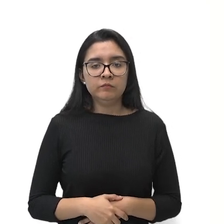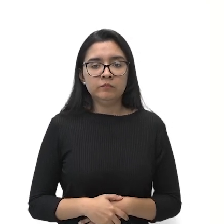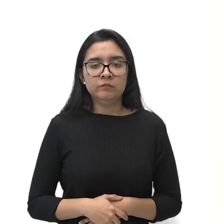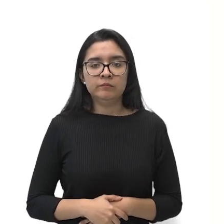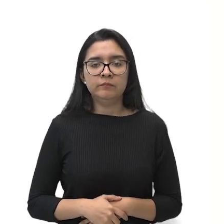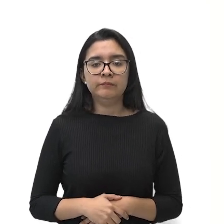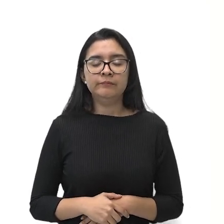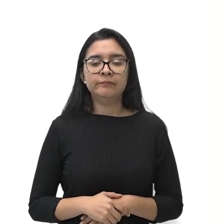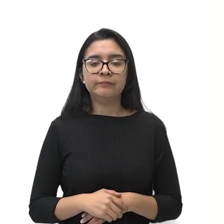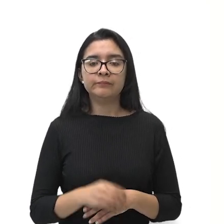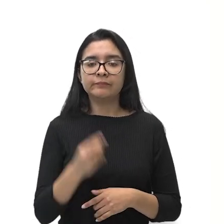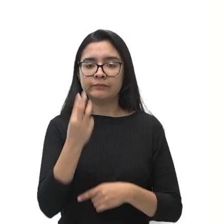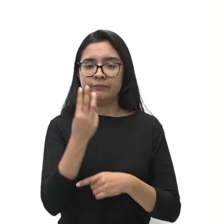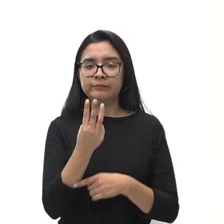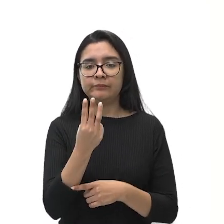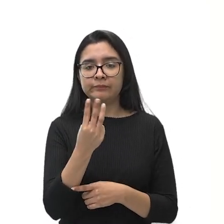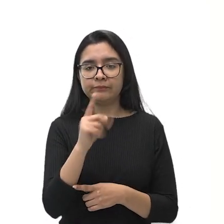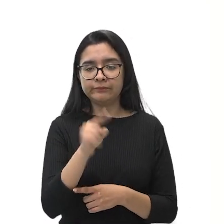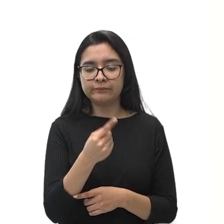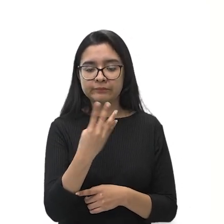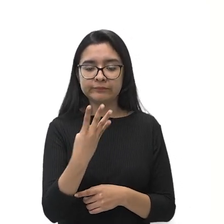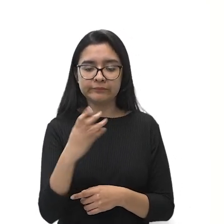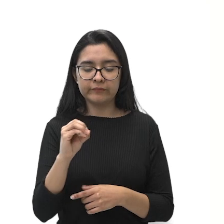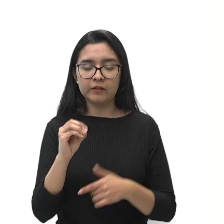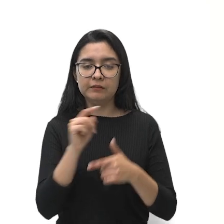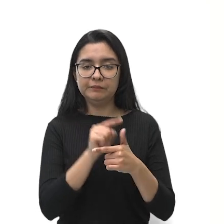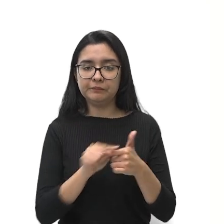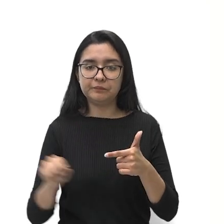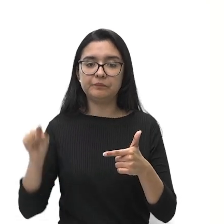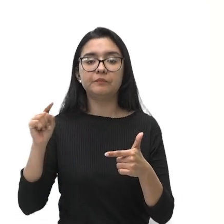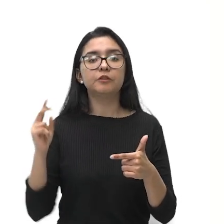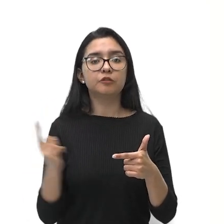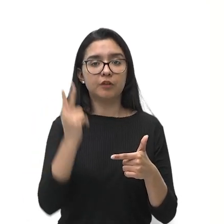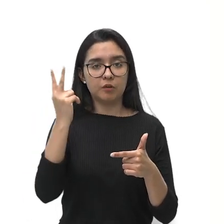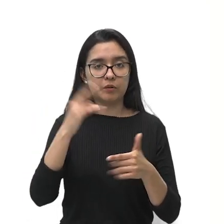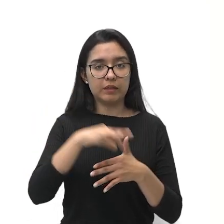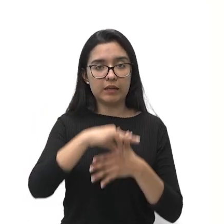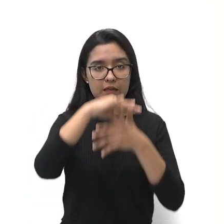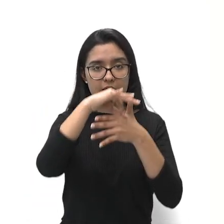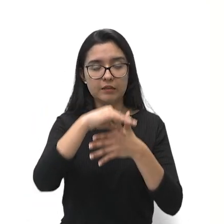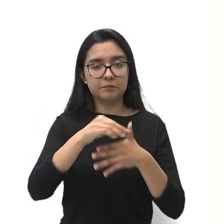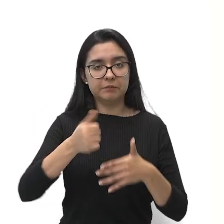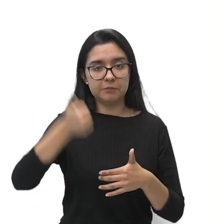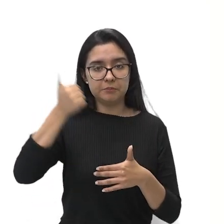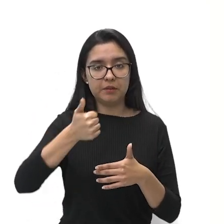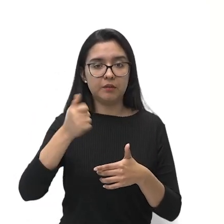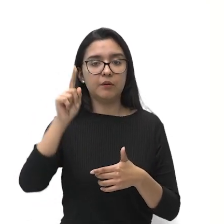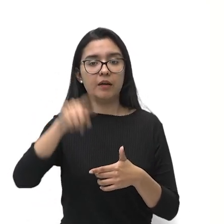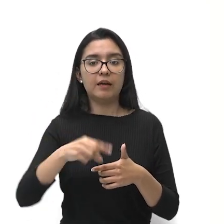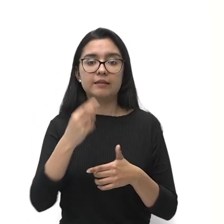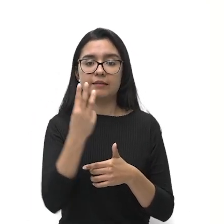isso daqui vai ser dividido pelo preço inicial, que é de quanto?